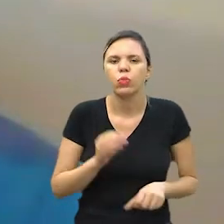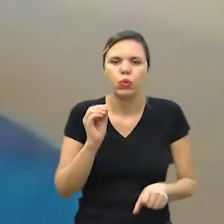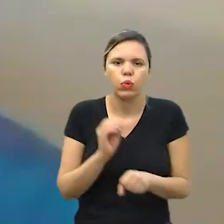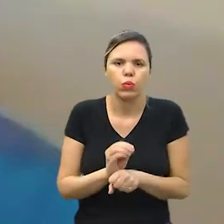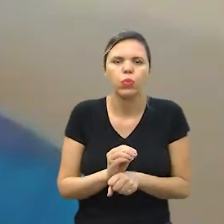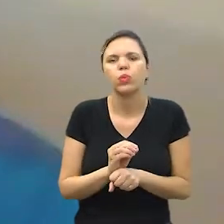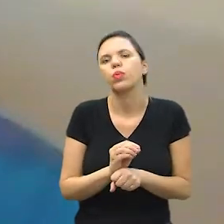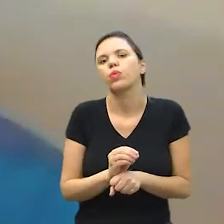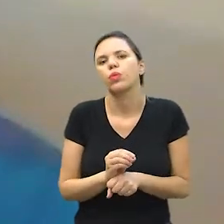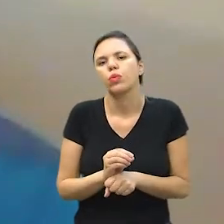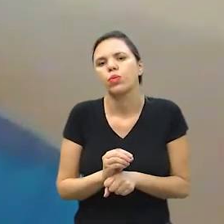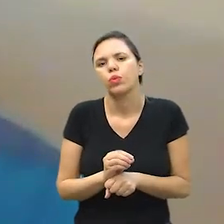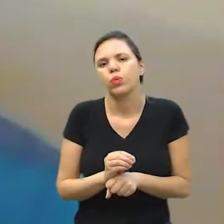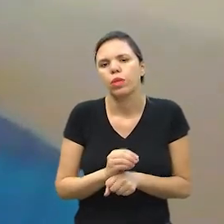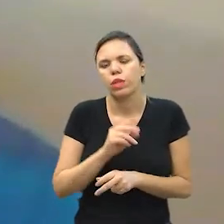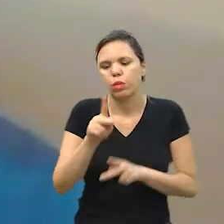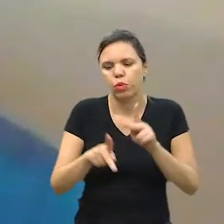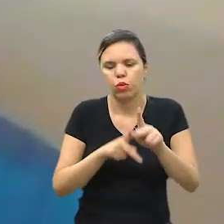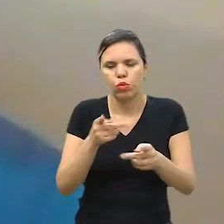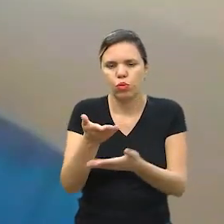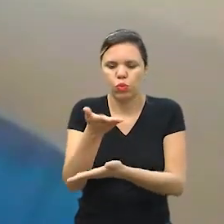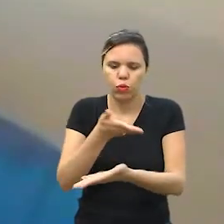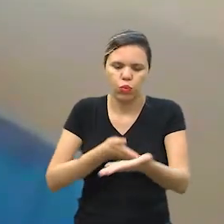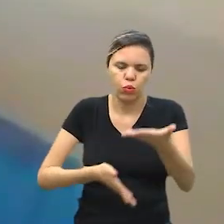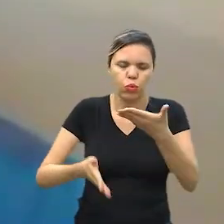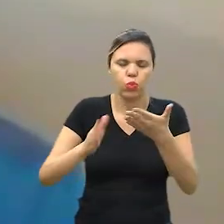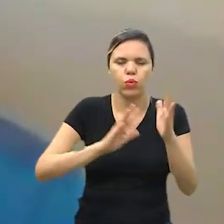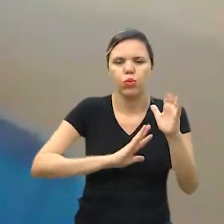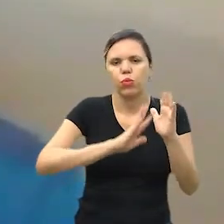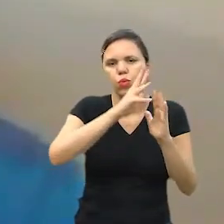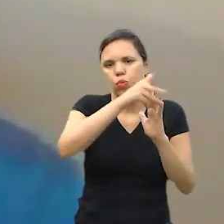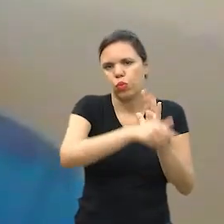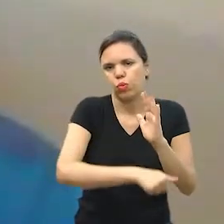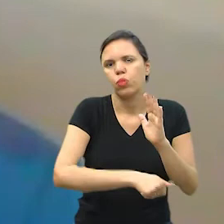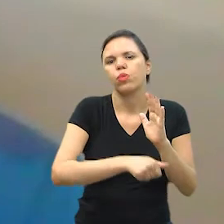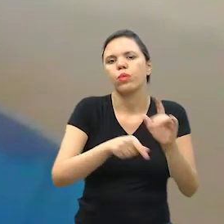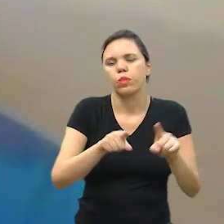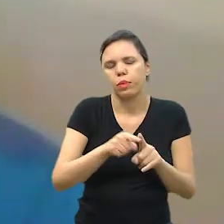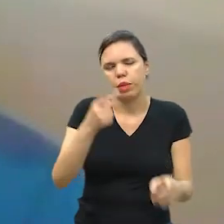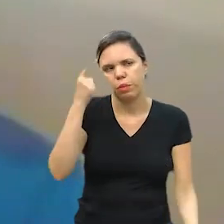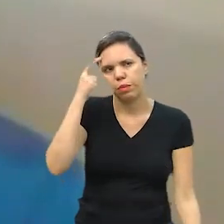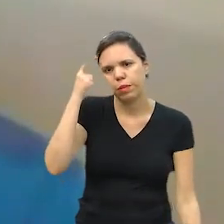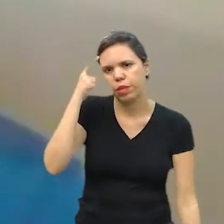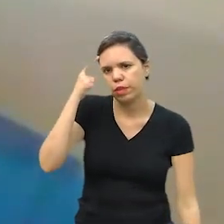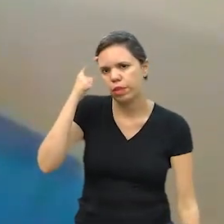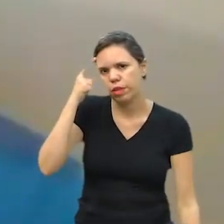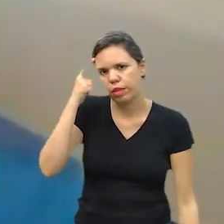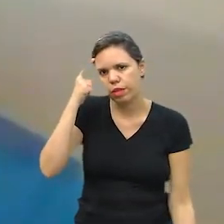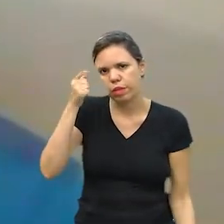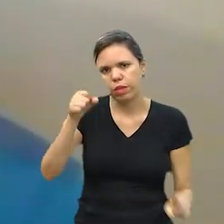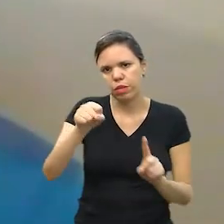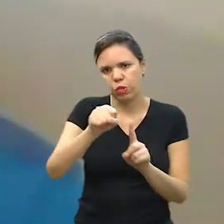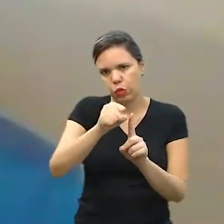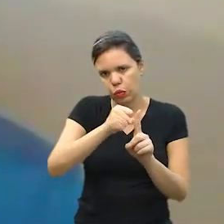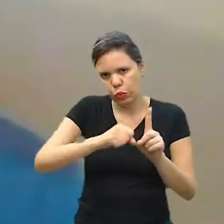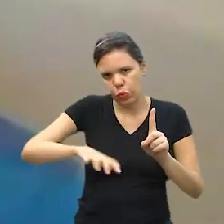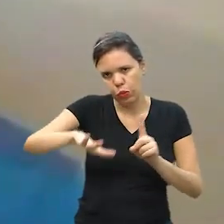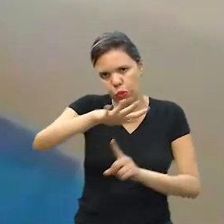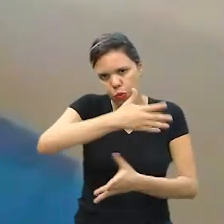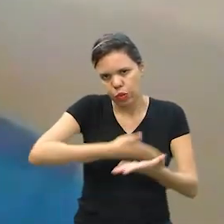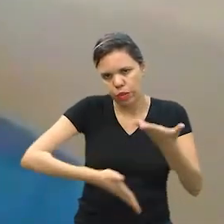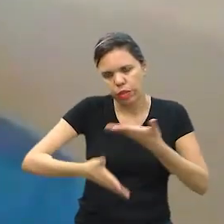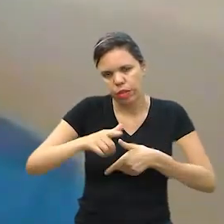de cuidado, né, com o próximo, de cuidado com o ambiente, de pensar que estamos em sociedade